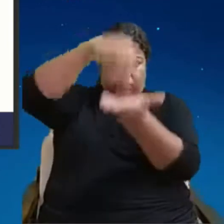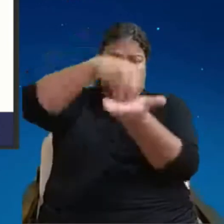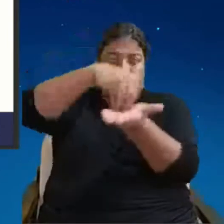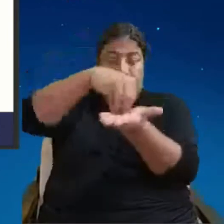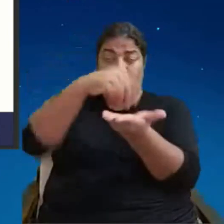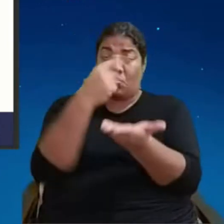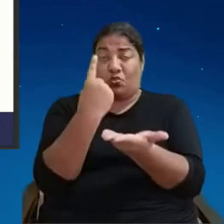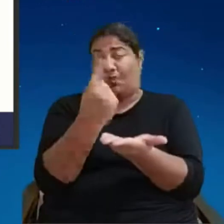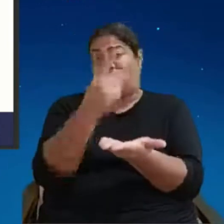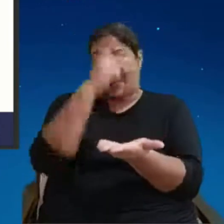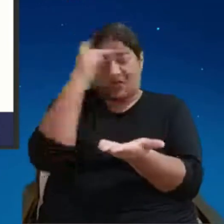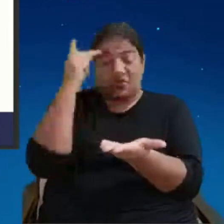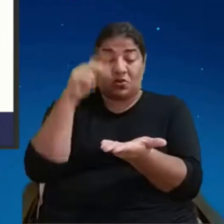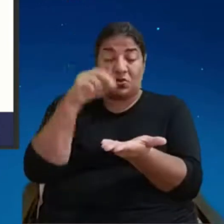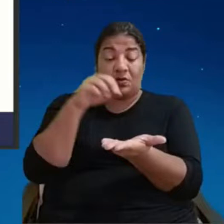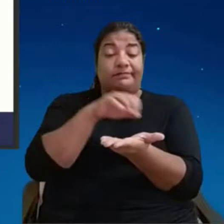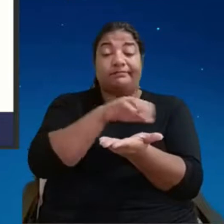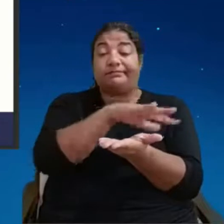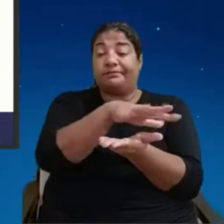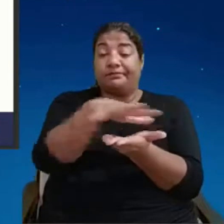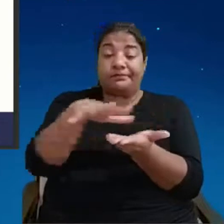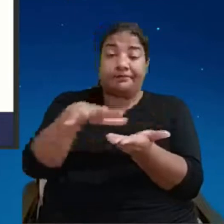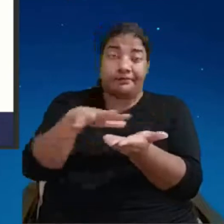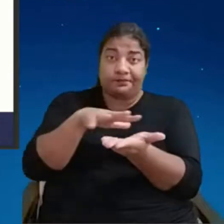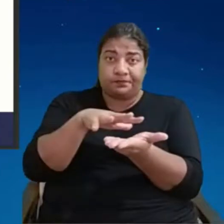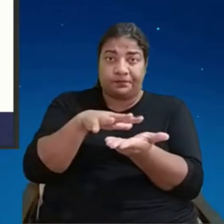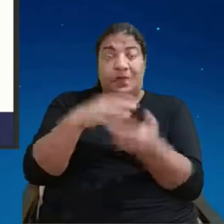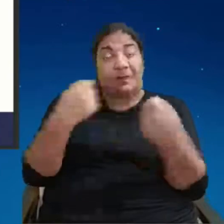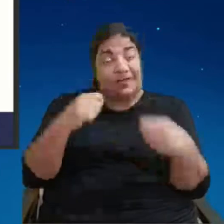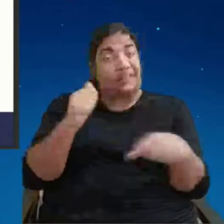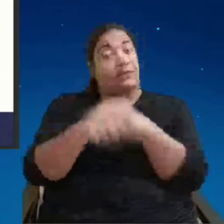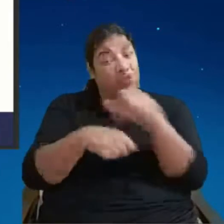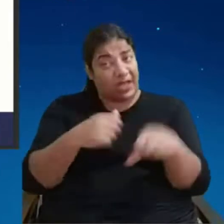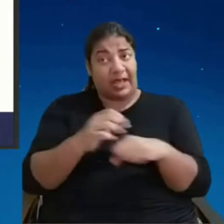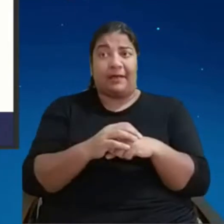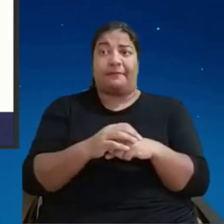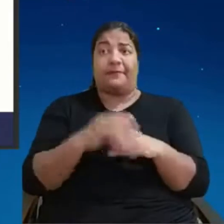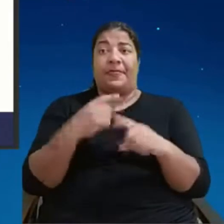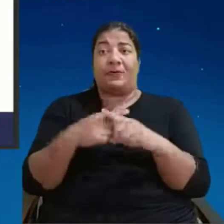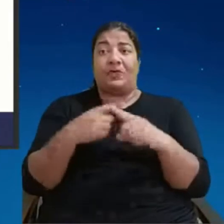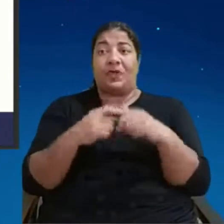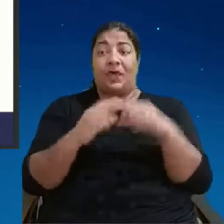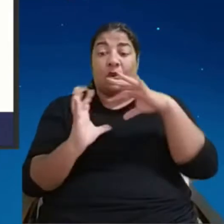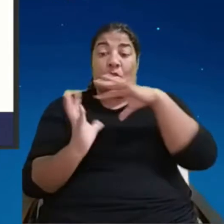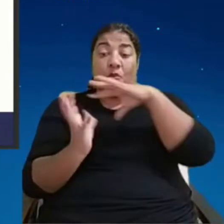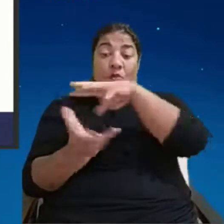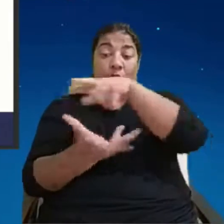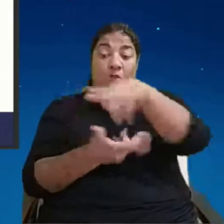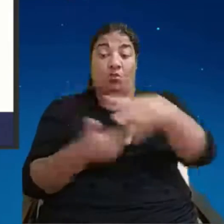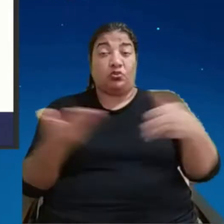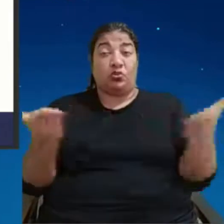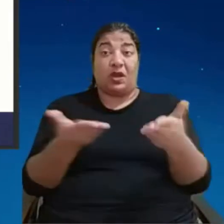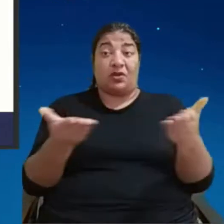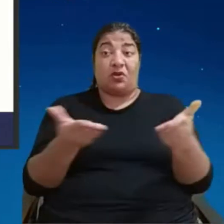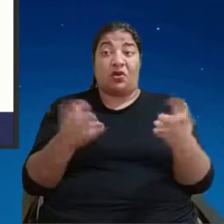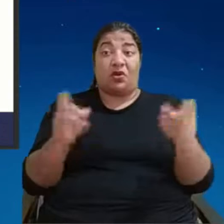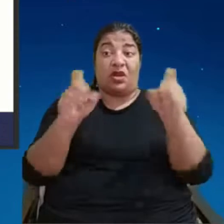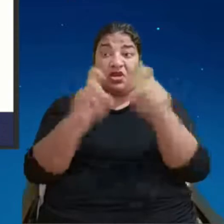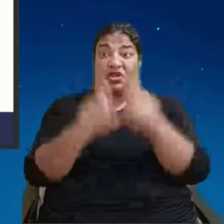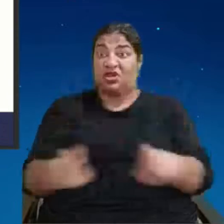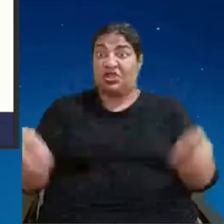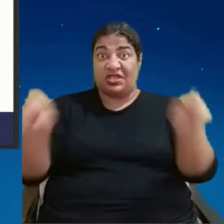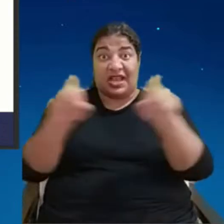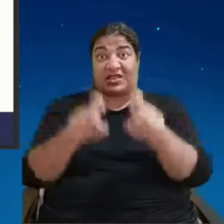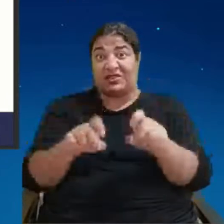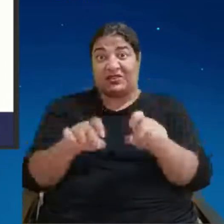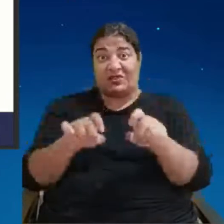vai mudando isso, né? O mundo digitalizou e a hierarquia não é mais vertical, ela é horizontal, tá?